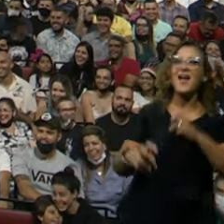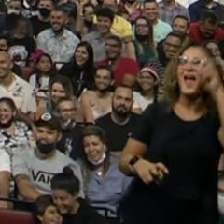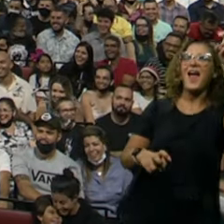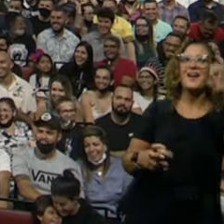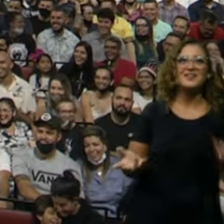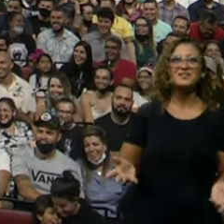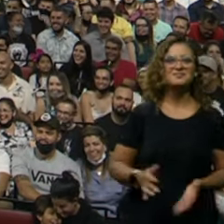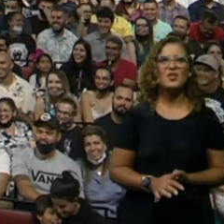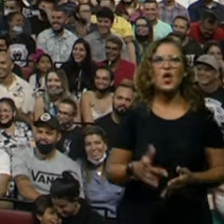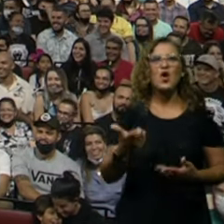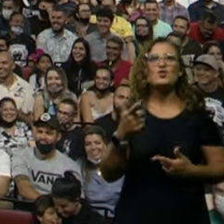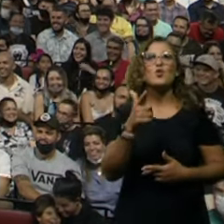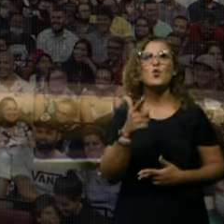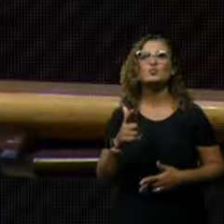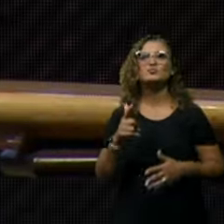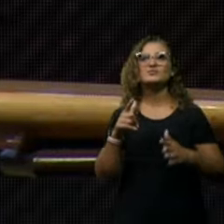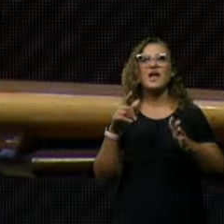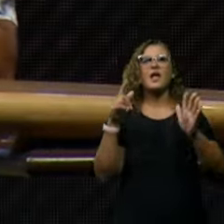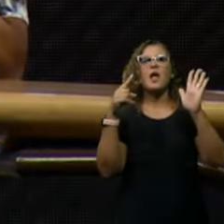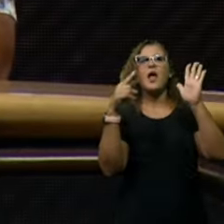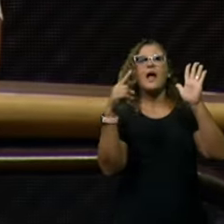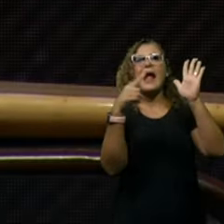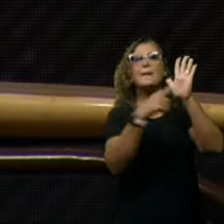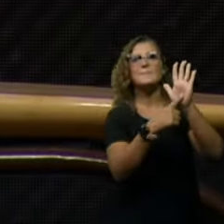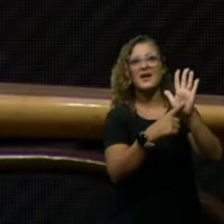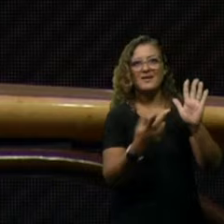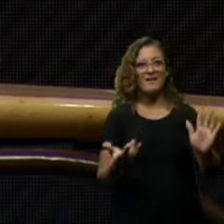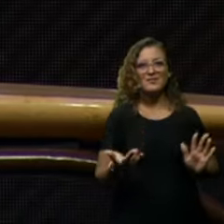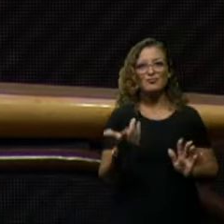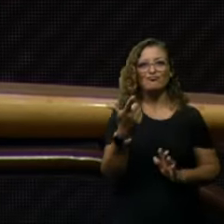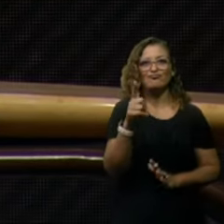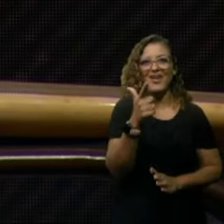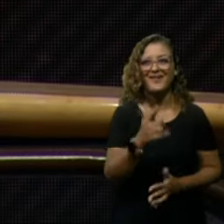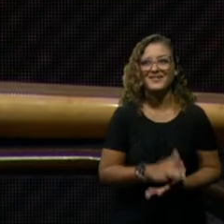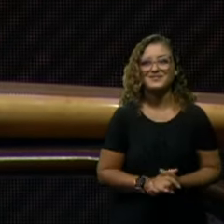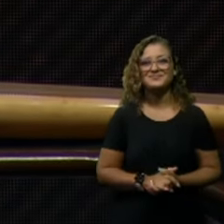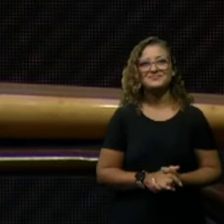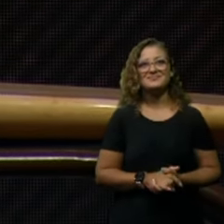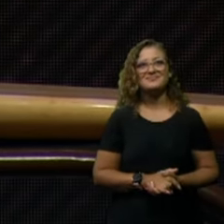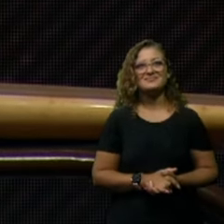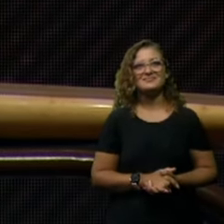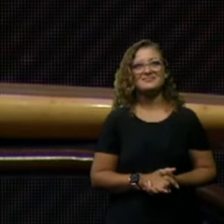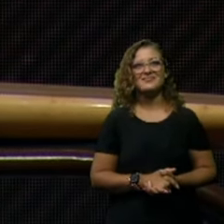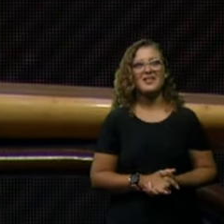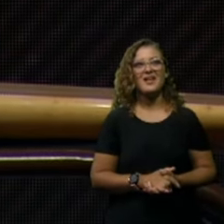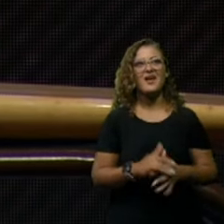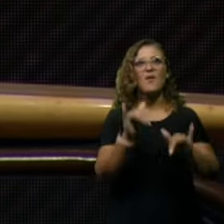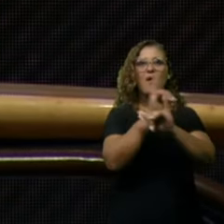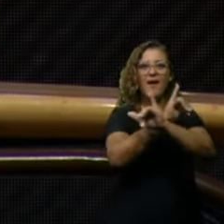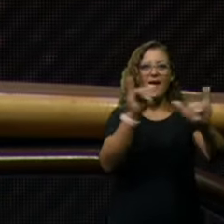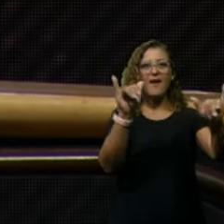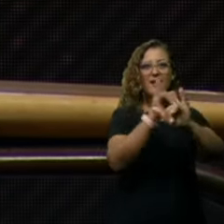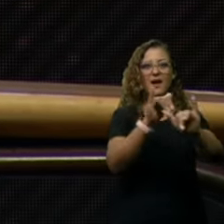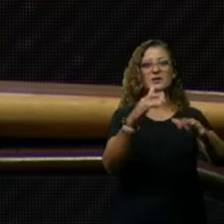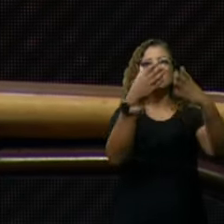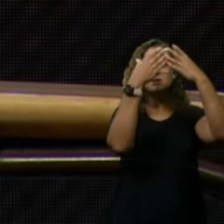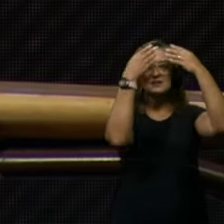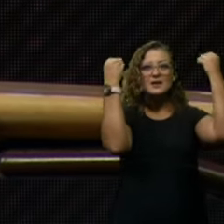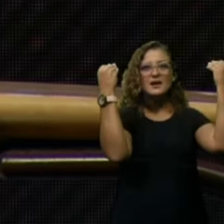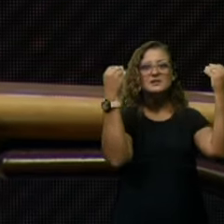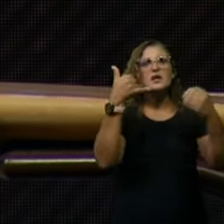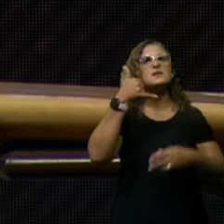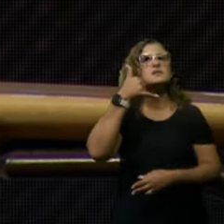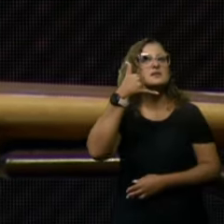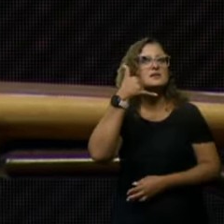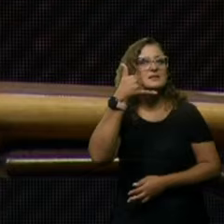não tem campainha assim desse jeito pessoal temos Ricardo saque esquecer um celular aqui ó